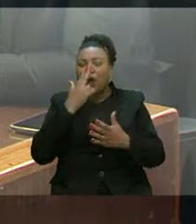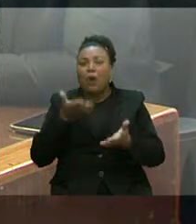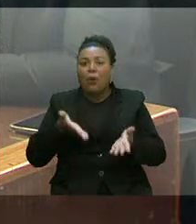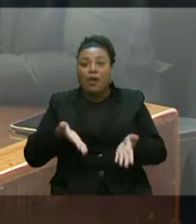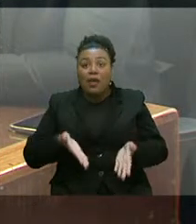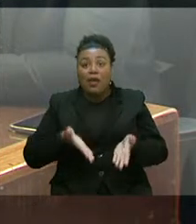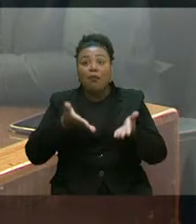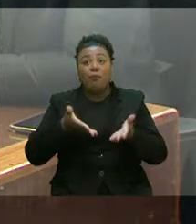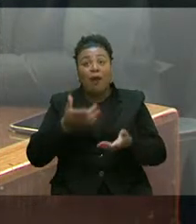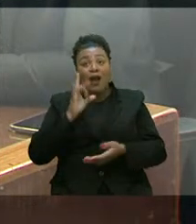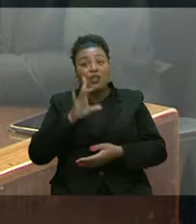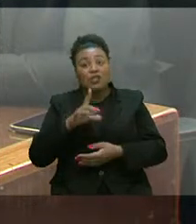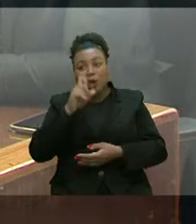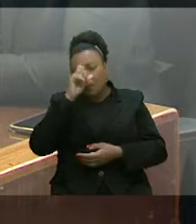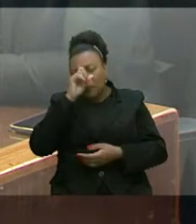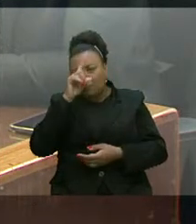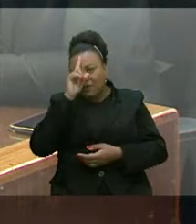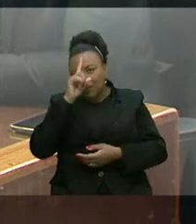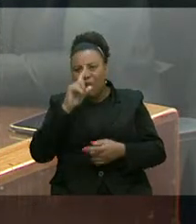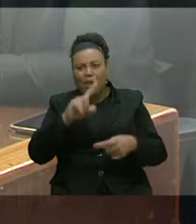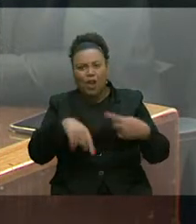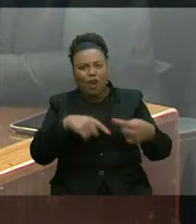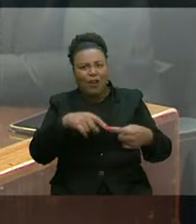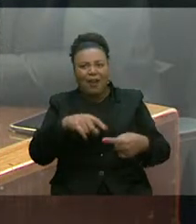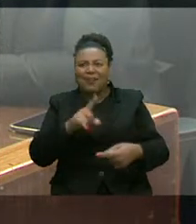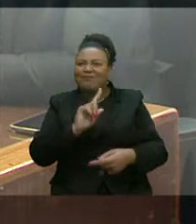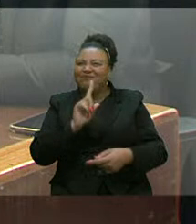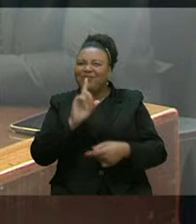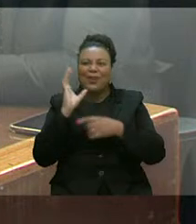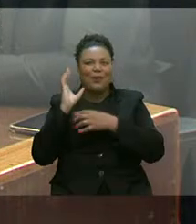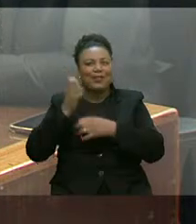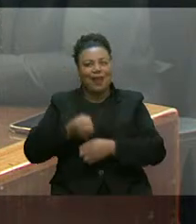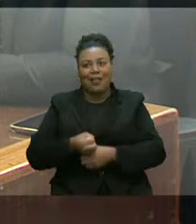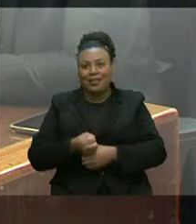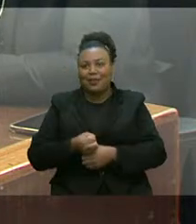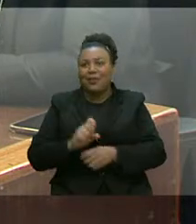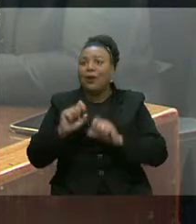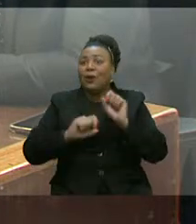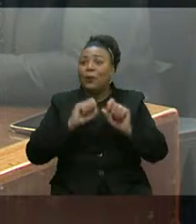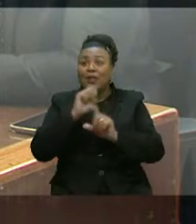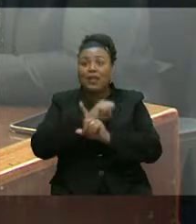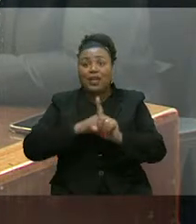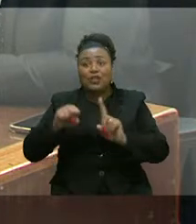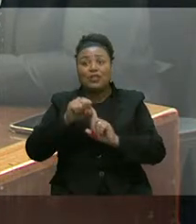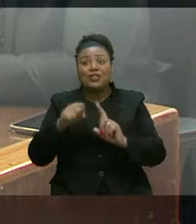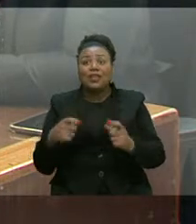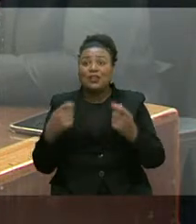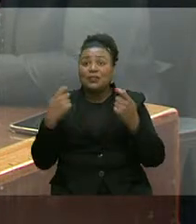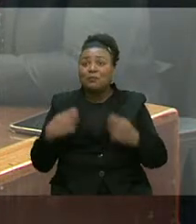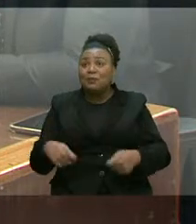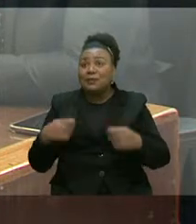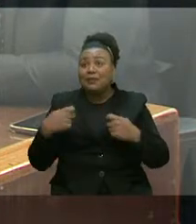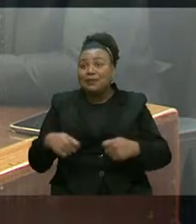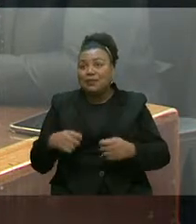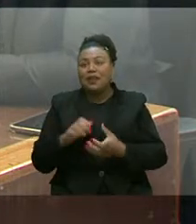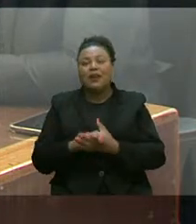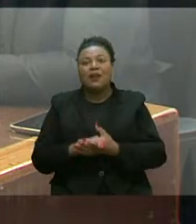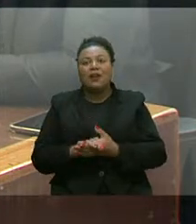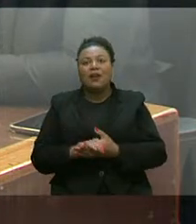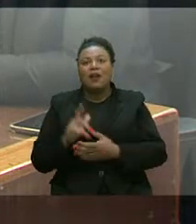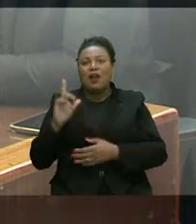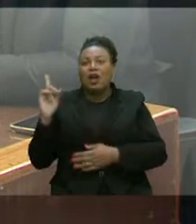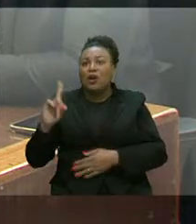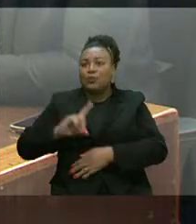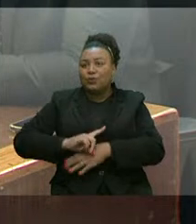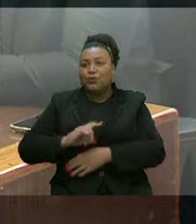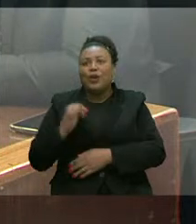vezes acontece, não é o que nos vai resgatar aquilo que a sociedade precisa. E é um dia